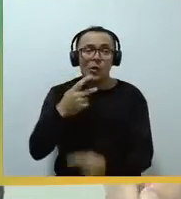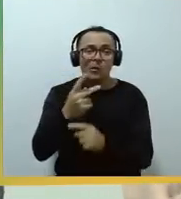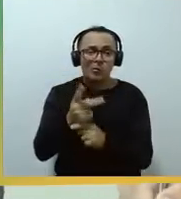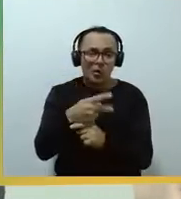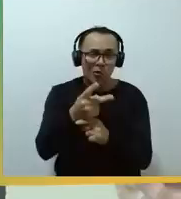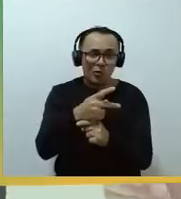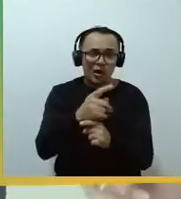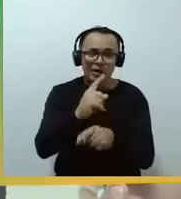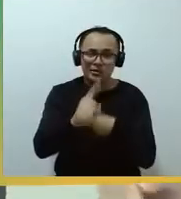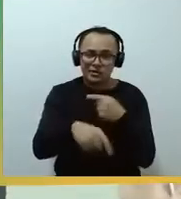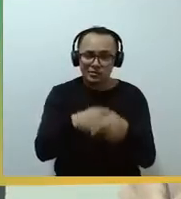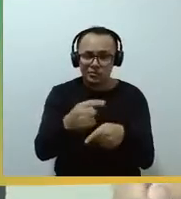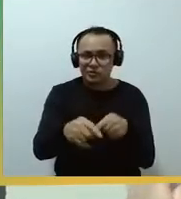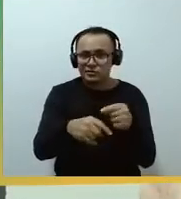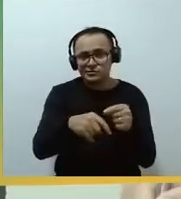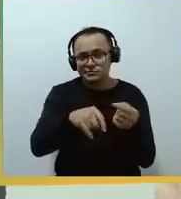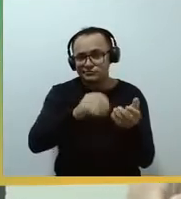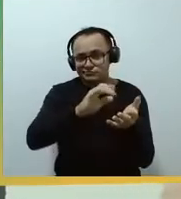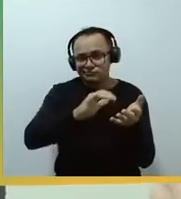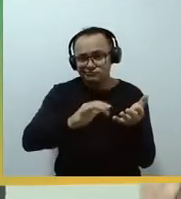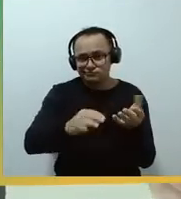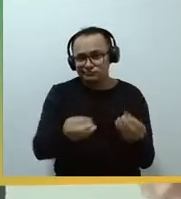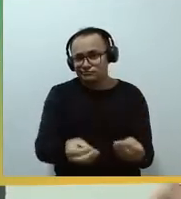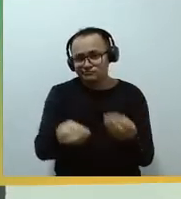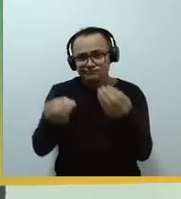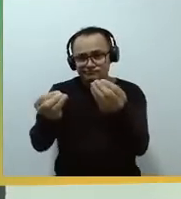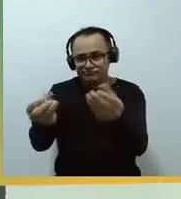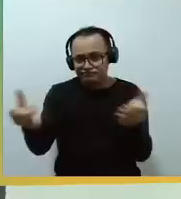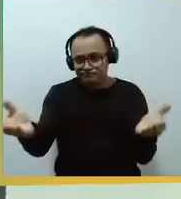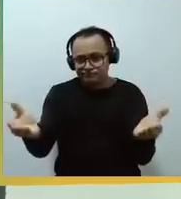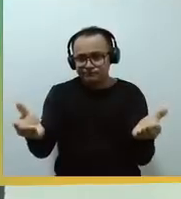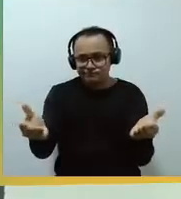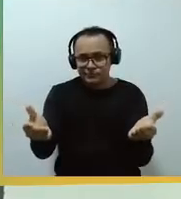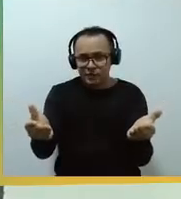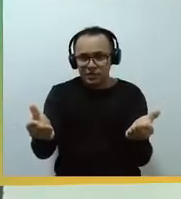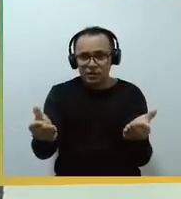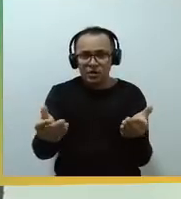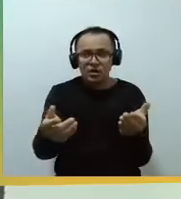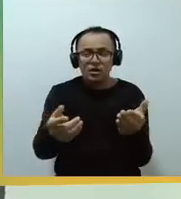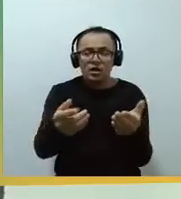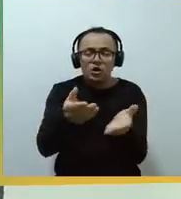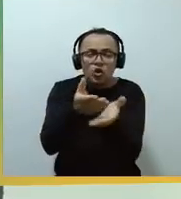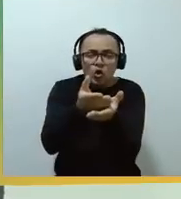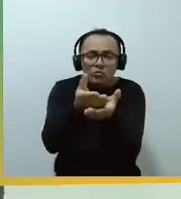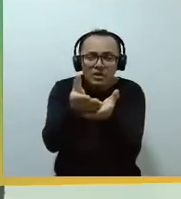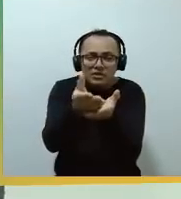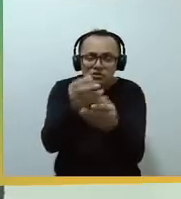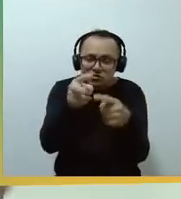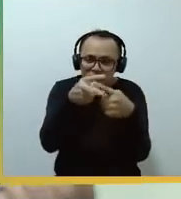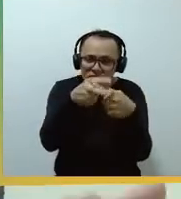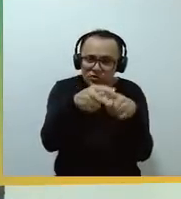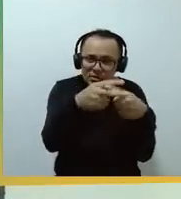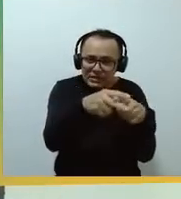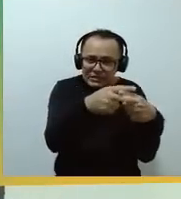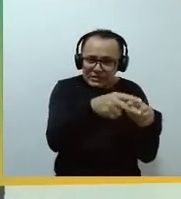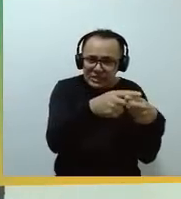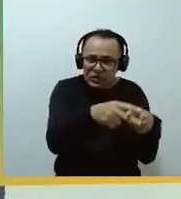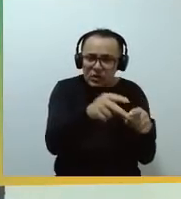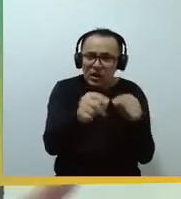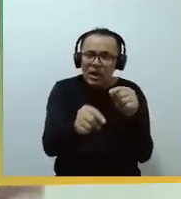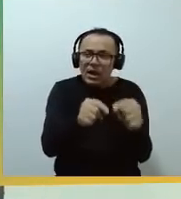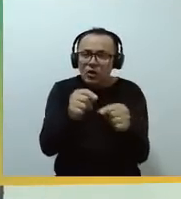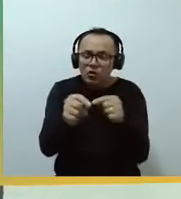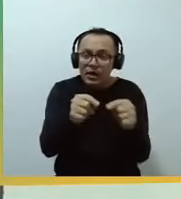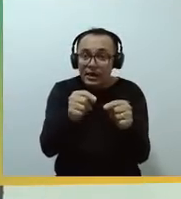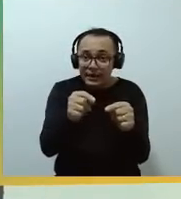pelos técnicos que realizaram. Os primeiros anos o valor era baixo, porque o serviço de manutenção ele era muito aquém, nós tínhamos uma dívida,